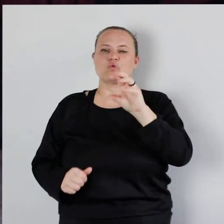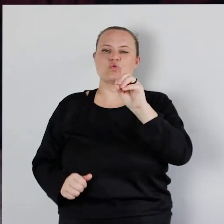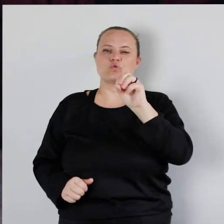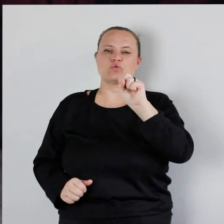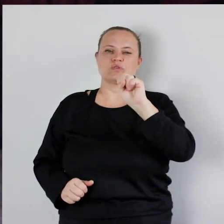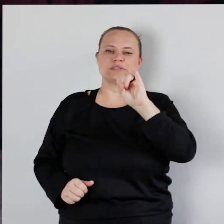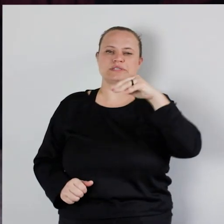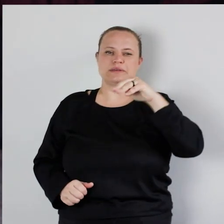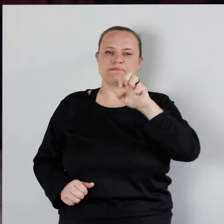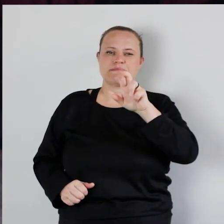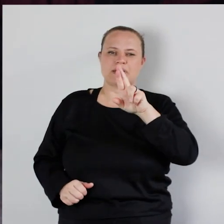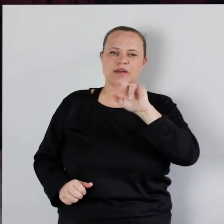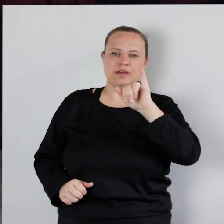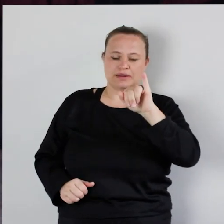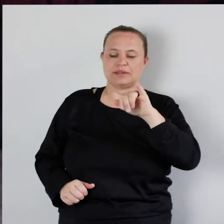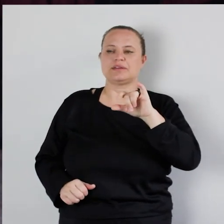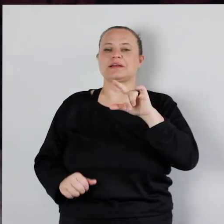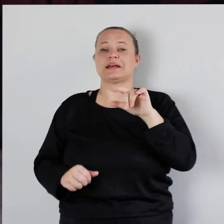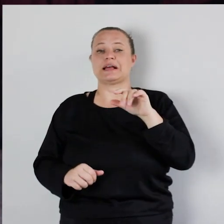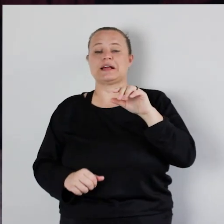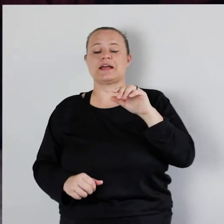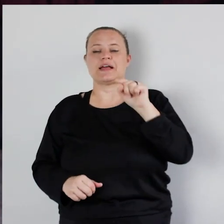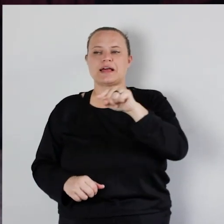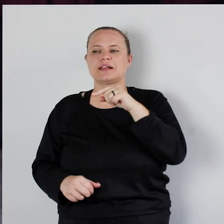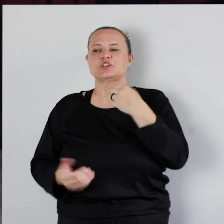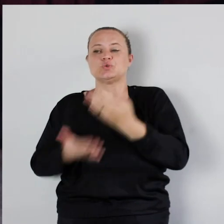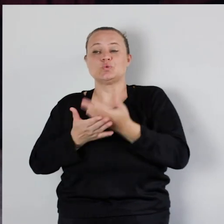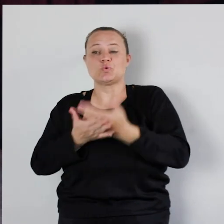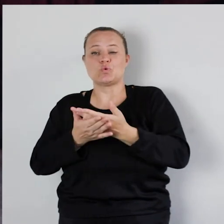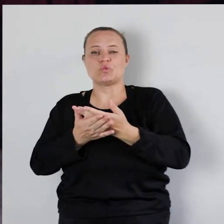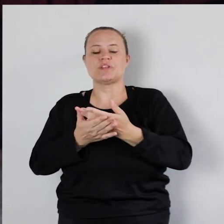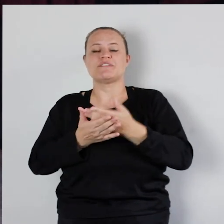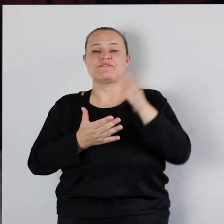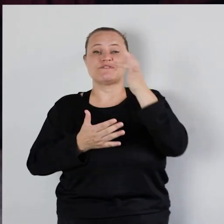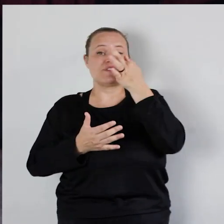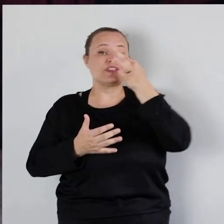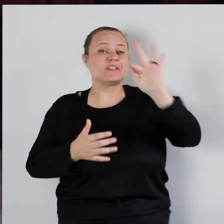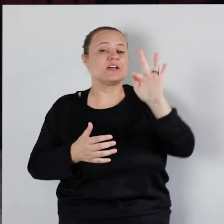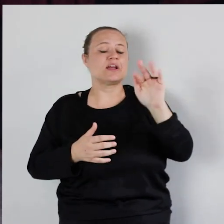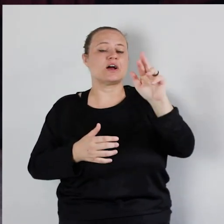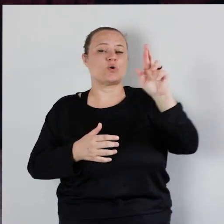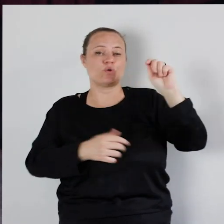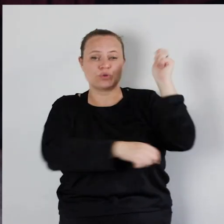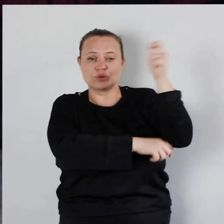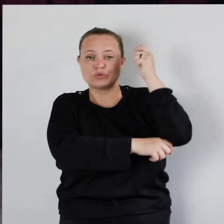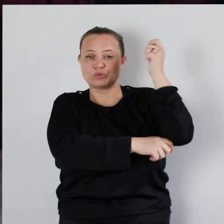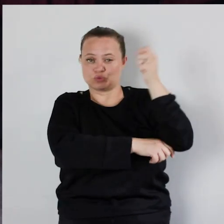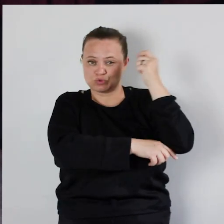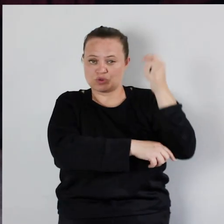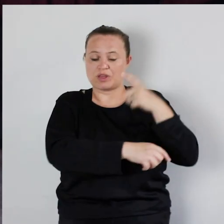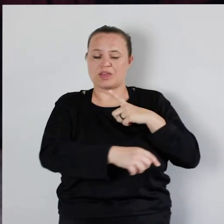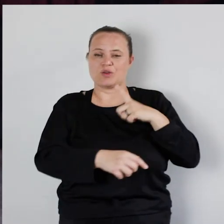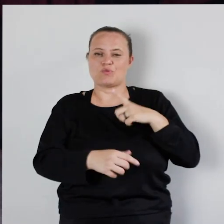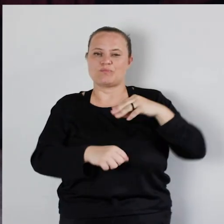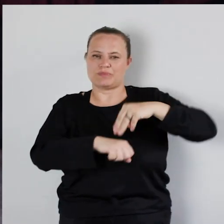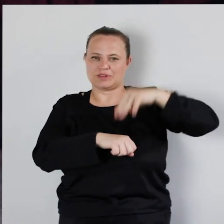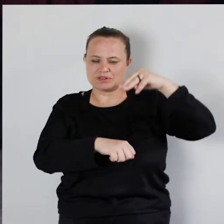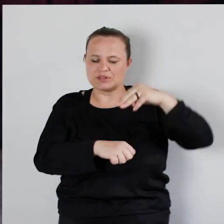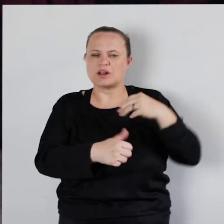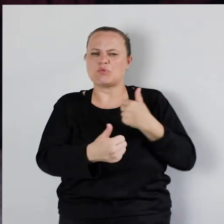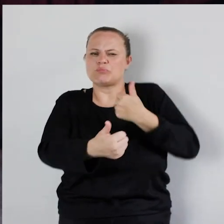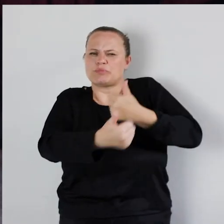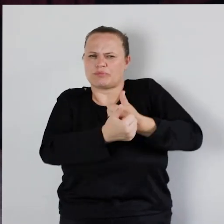Catarina, e junto com Rosemary Carvalho também, que na época estava na Federal do Rio Grande, e como